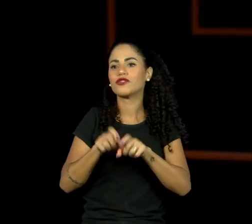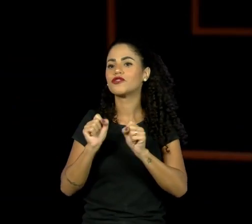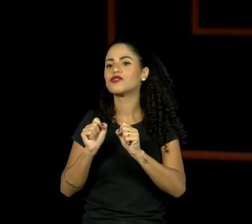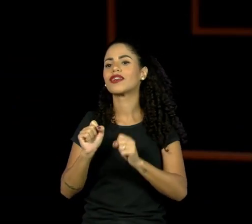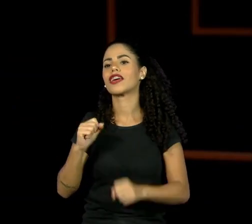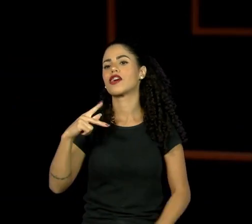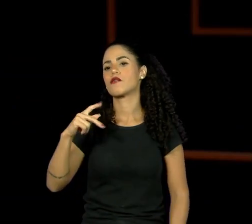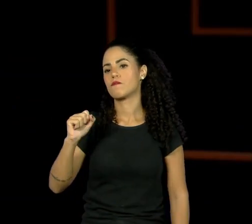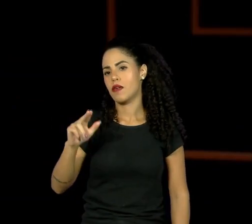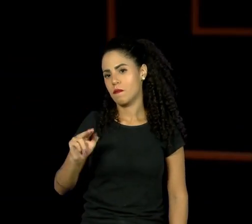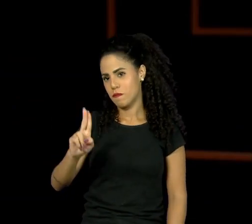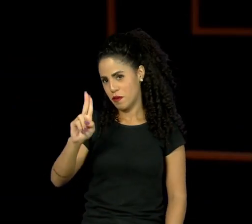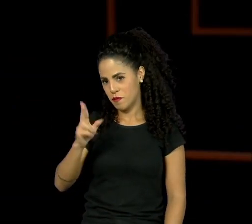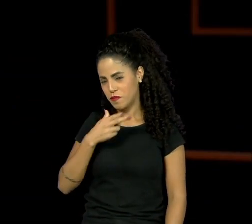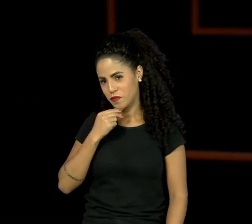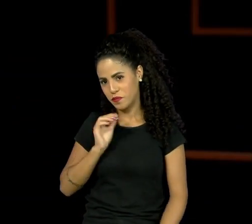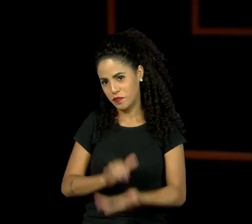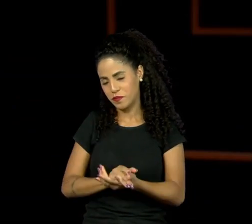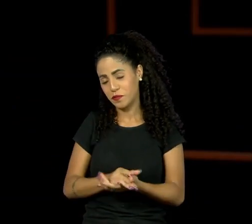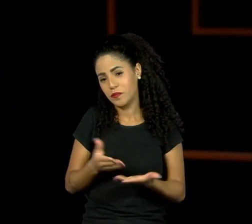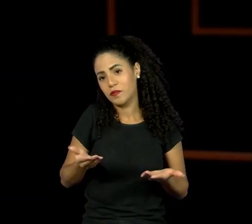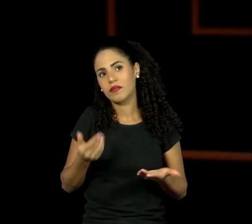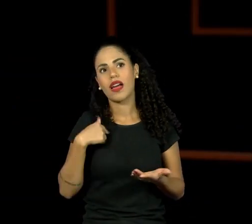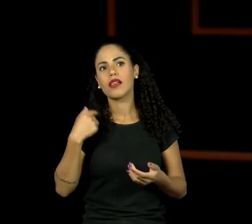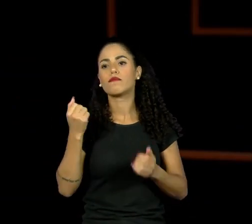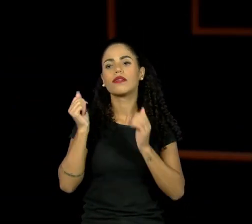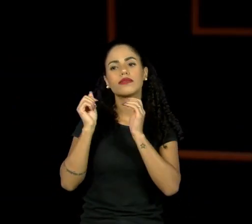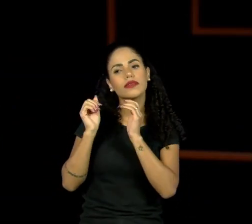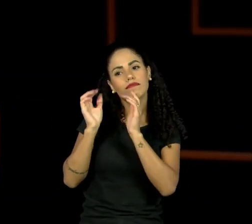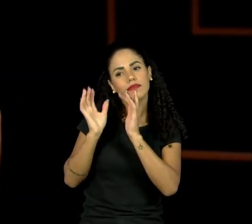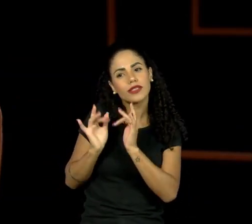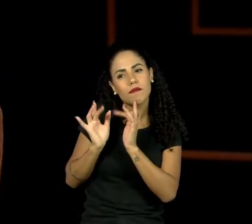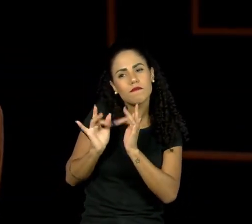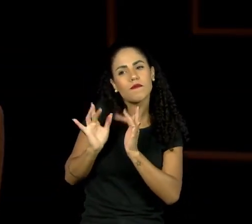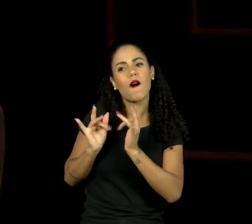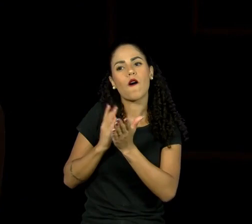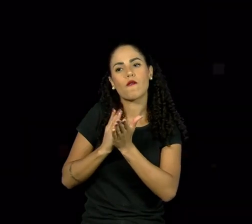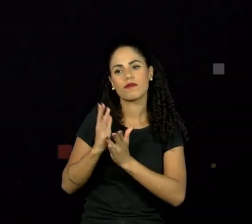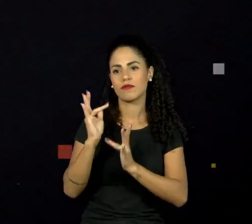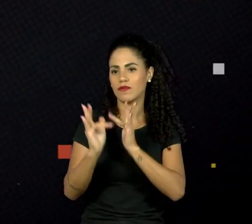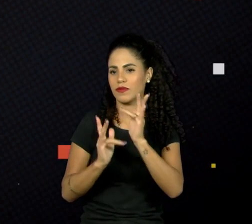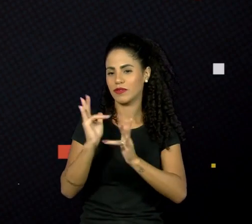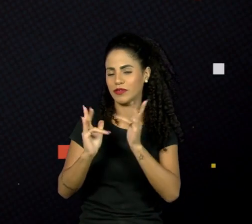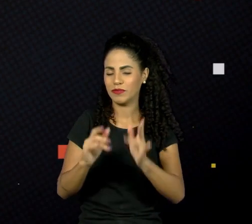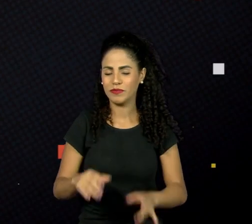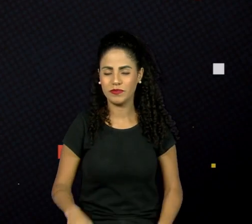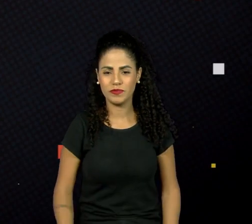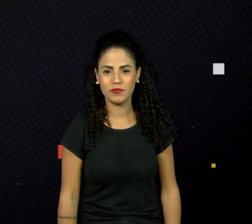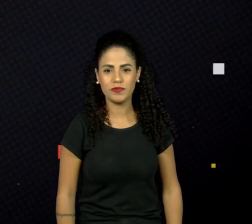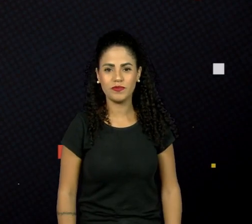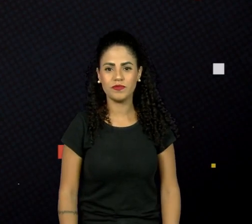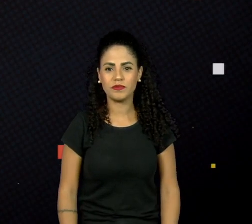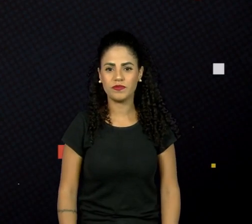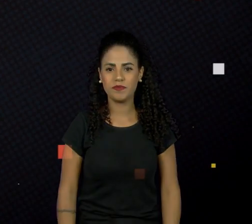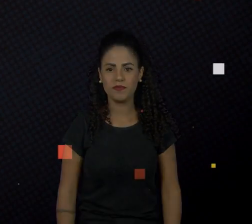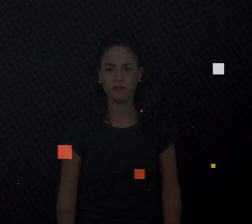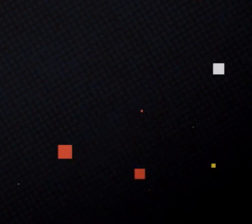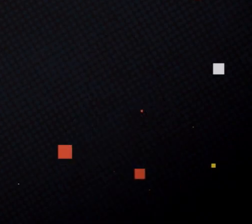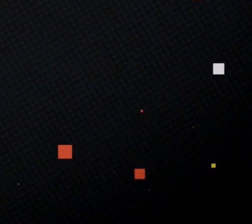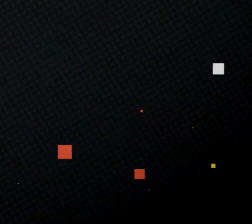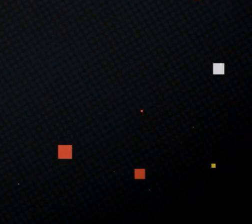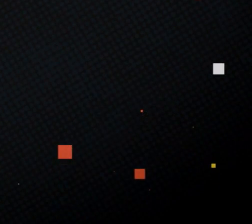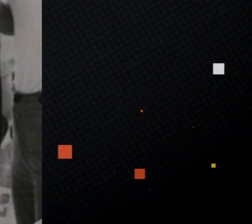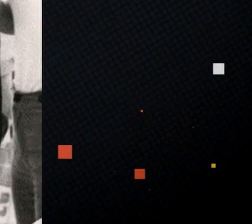aí recomeçou o namoro. Tá. Noivado e casamento. E foi assim.